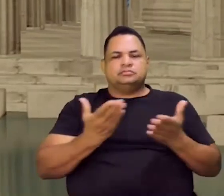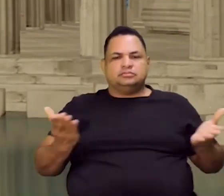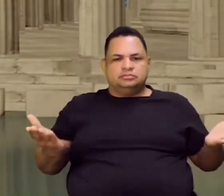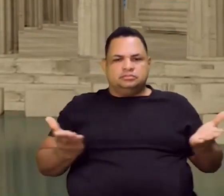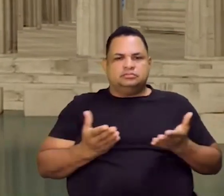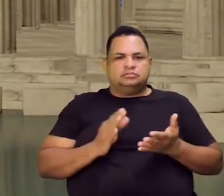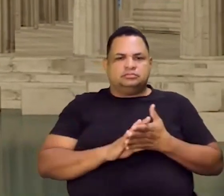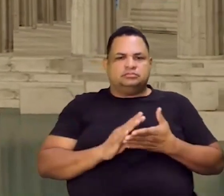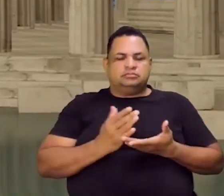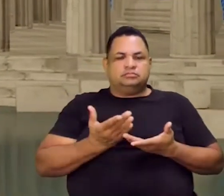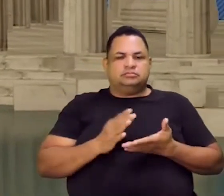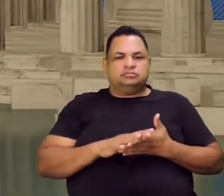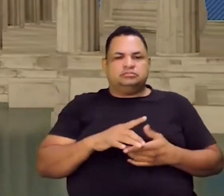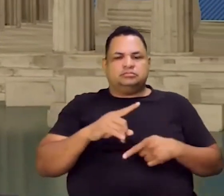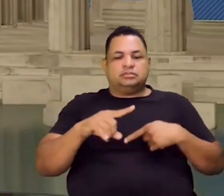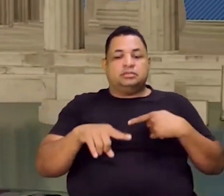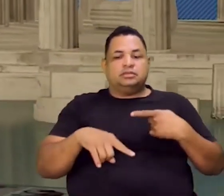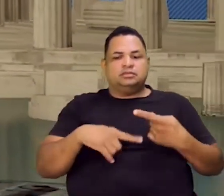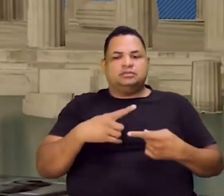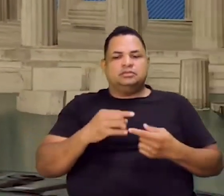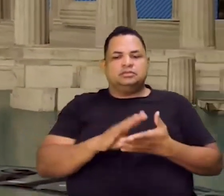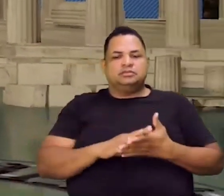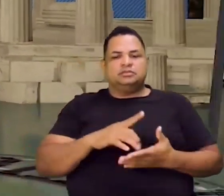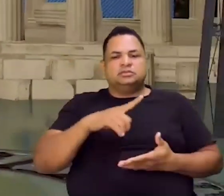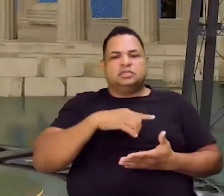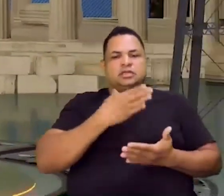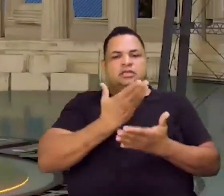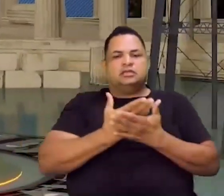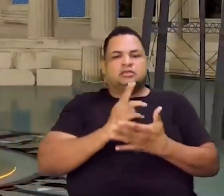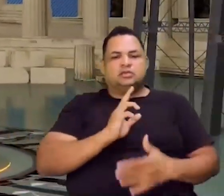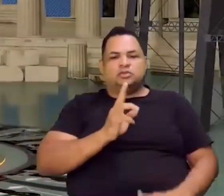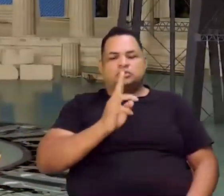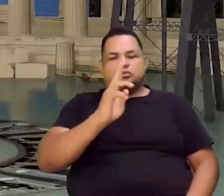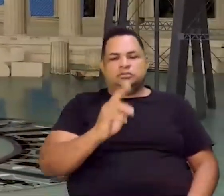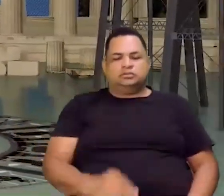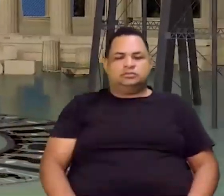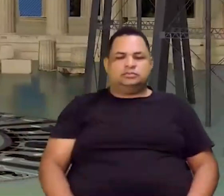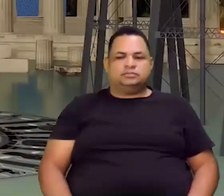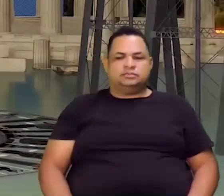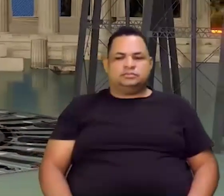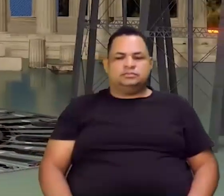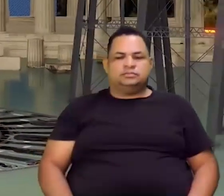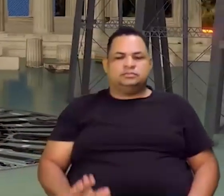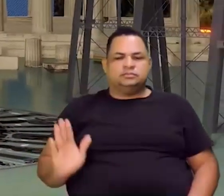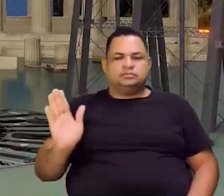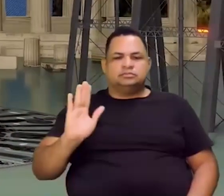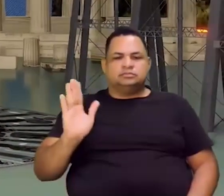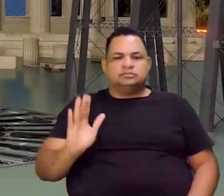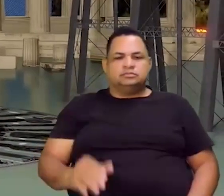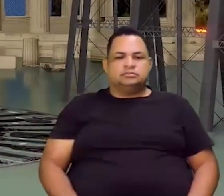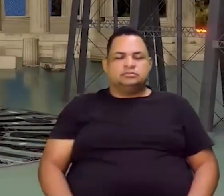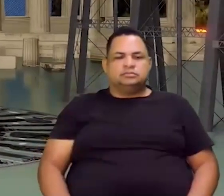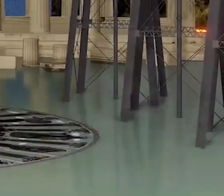e não saia daí não, que temos mais, ok? Vamos lá continuar com ela. Tchau, tchau.